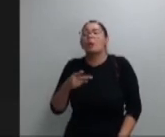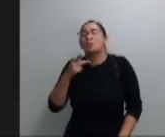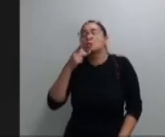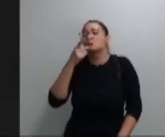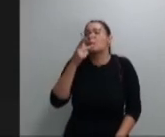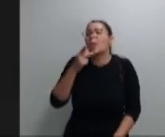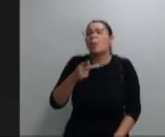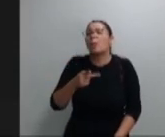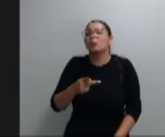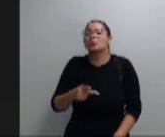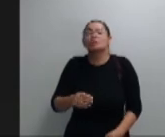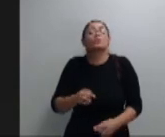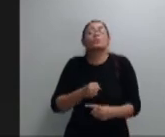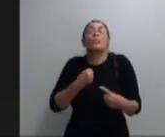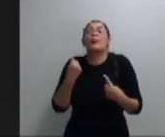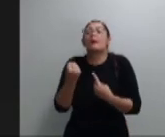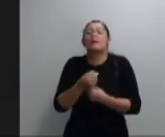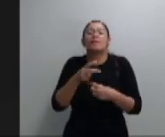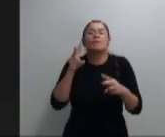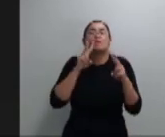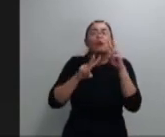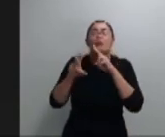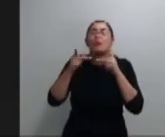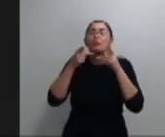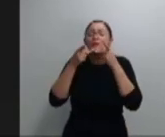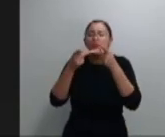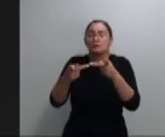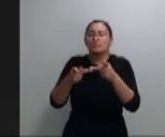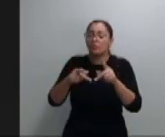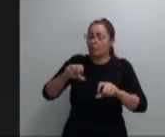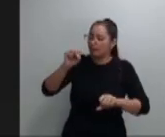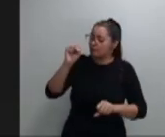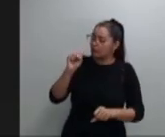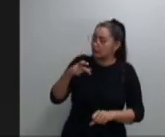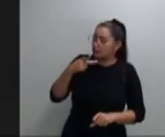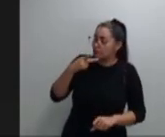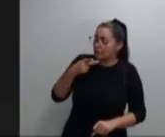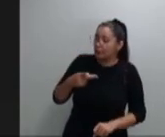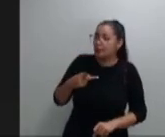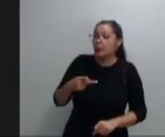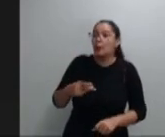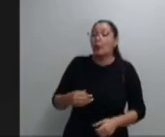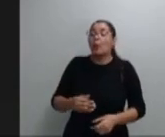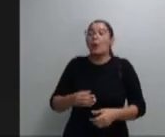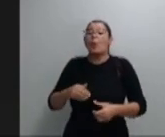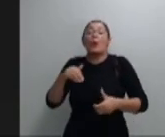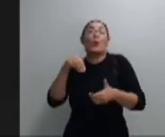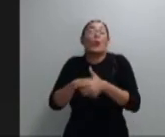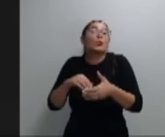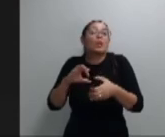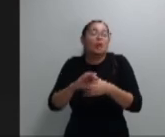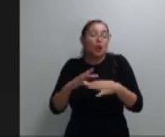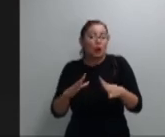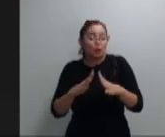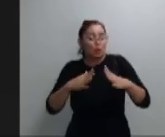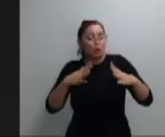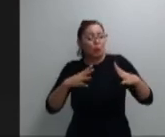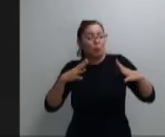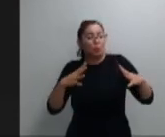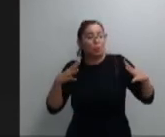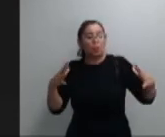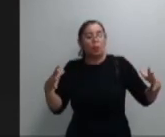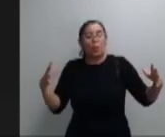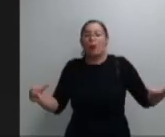o socialismo dizia exatamente isto o capitalismo não se expande porque não tem capitalistas